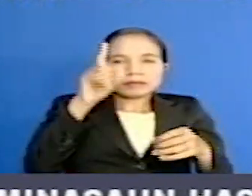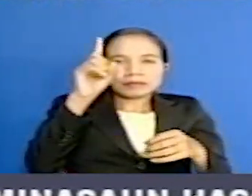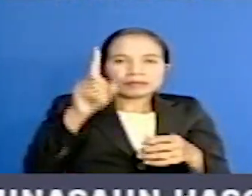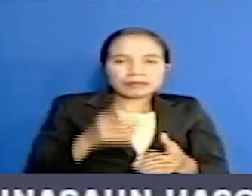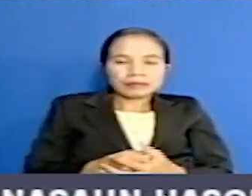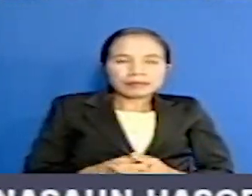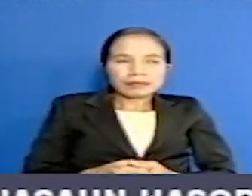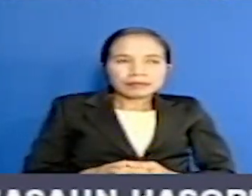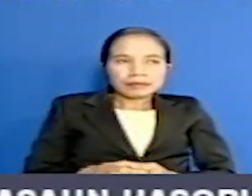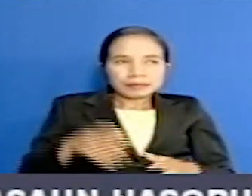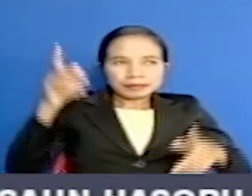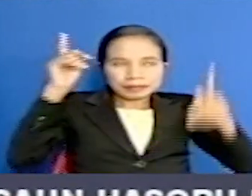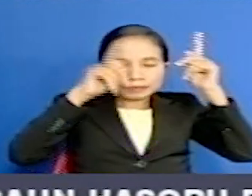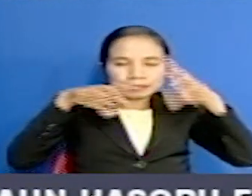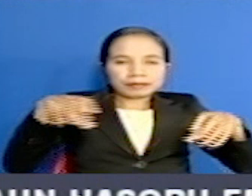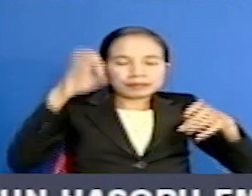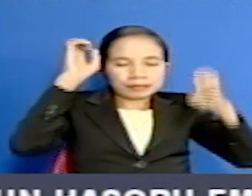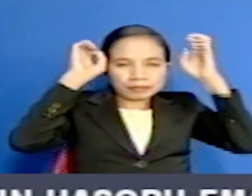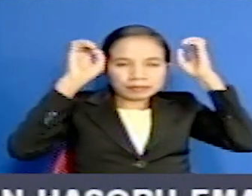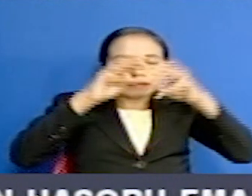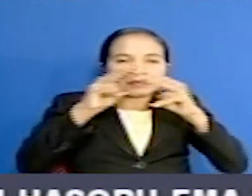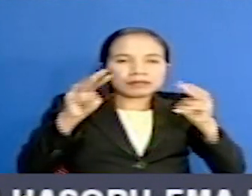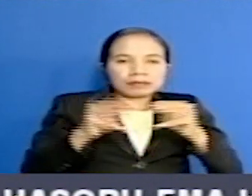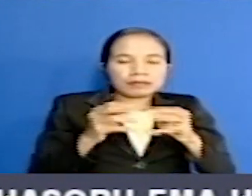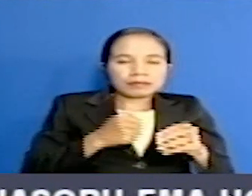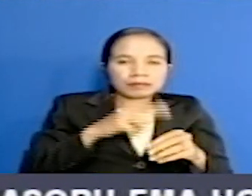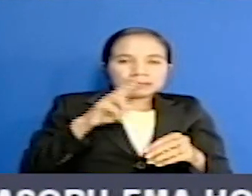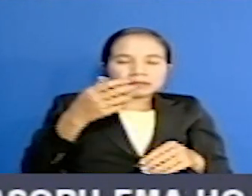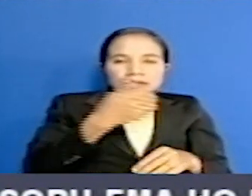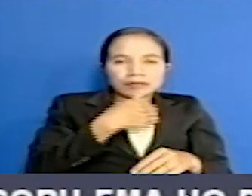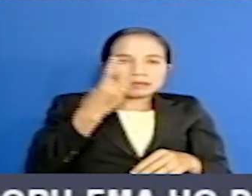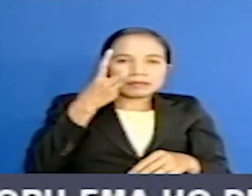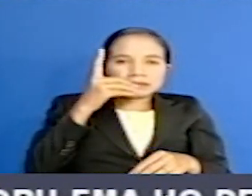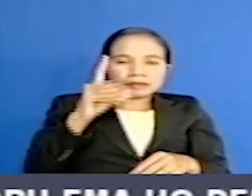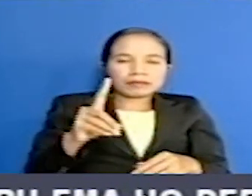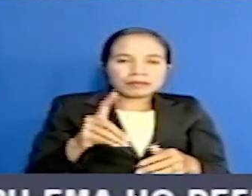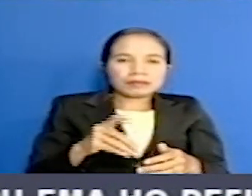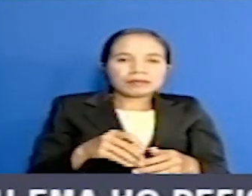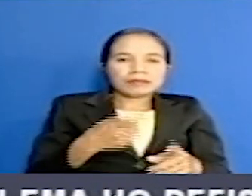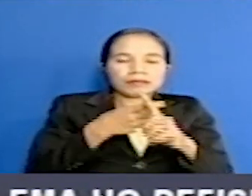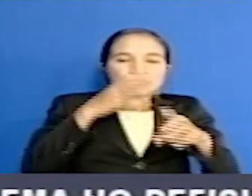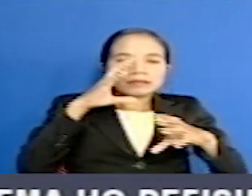na Ingueda. Relaciona preocupação no Serviço de Educação Município e o Alheu se dá o que declara posição rumo a